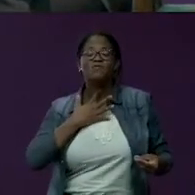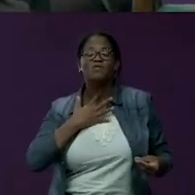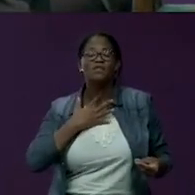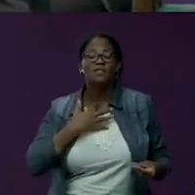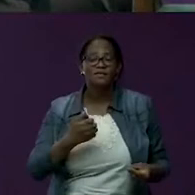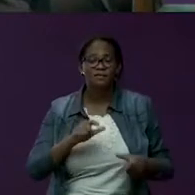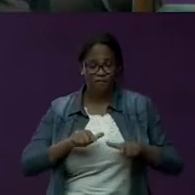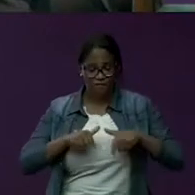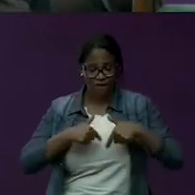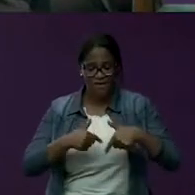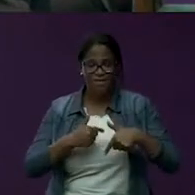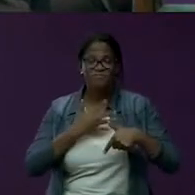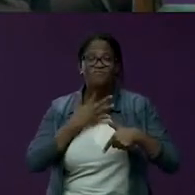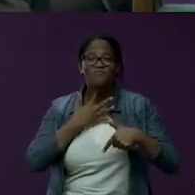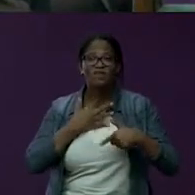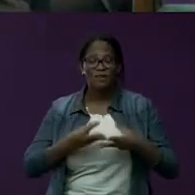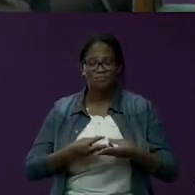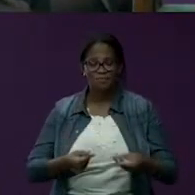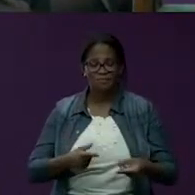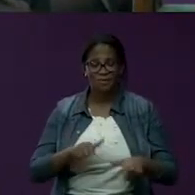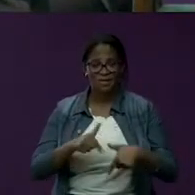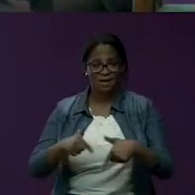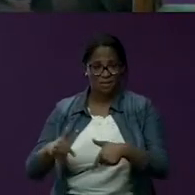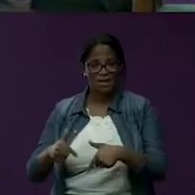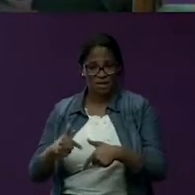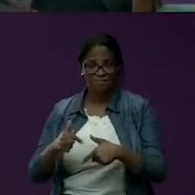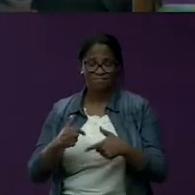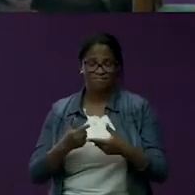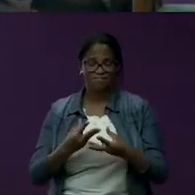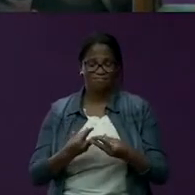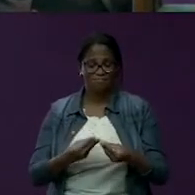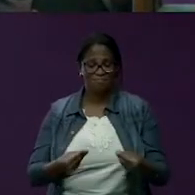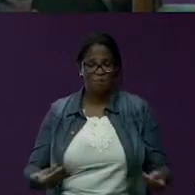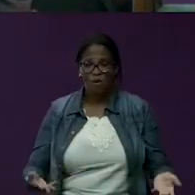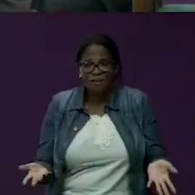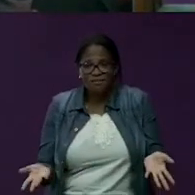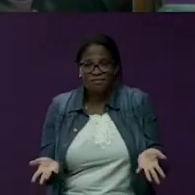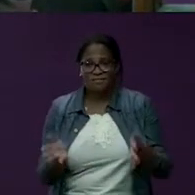trabalhar. Então é nesse sentido figurado, mas também concreto,